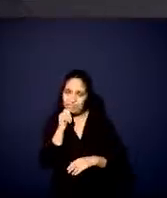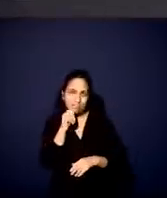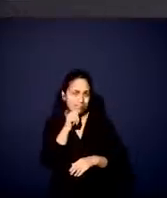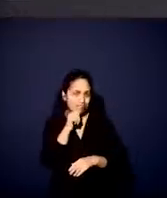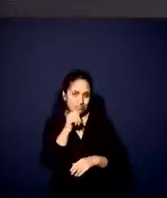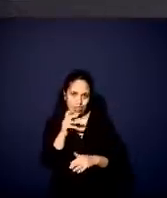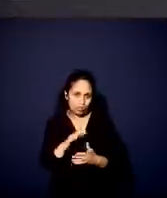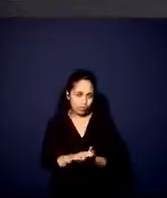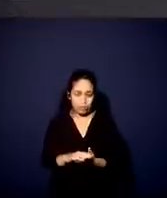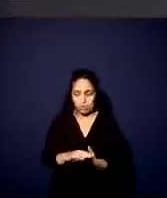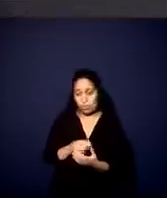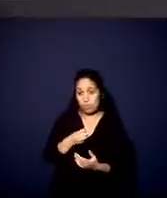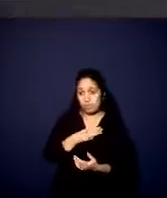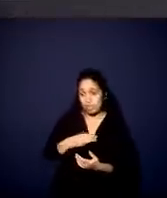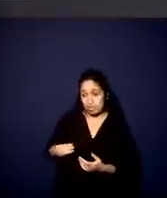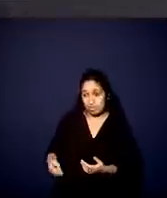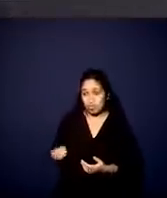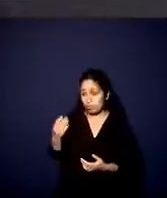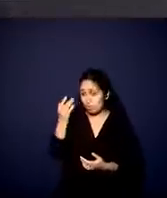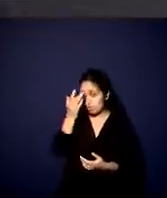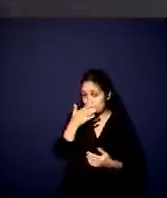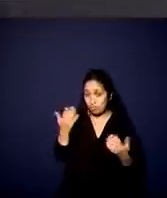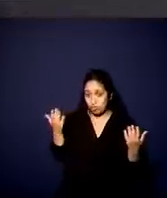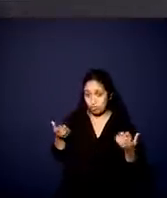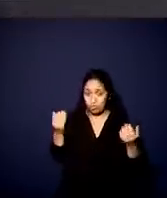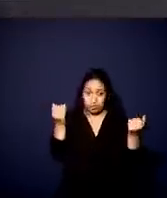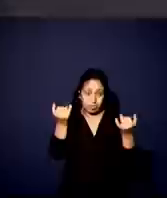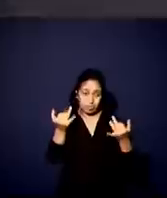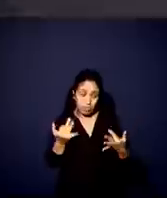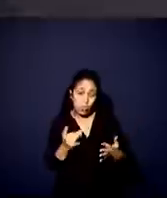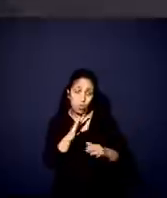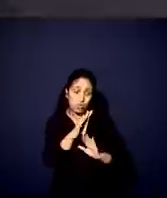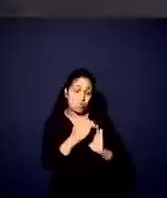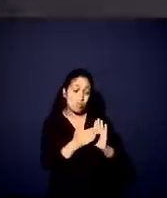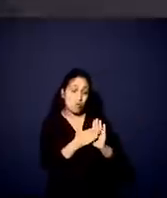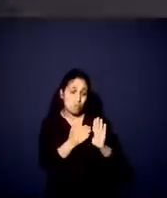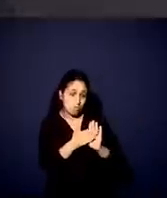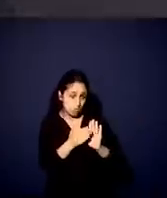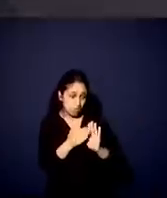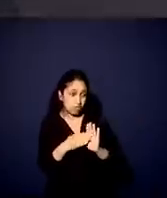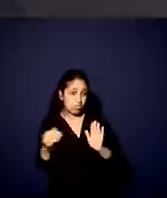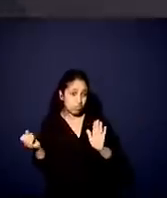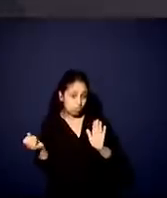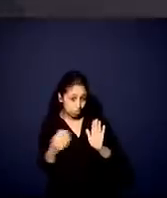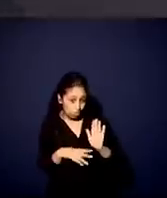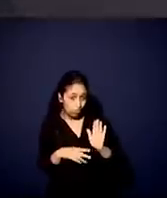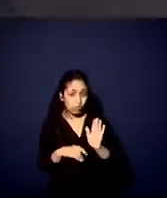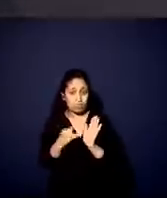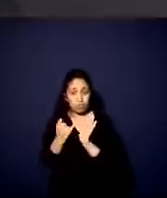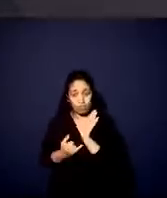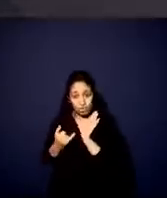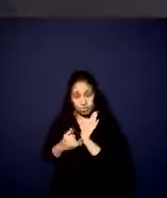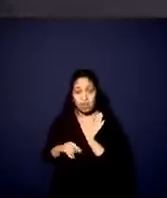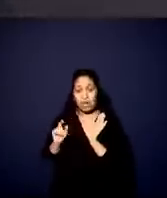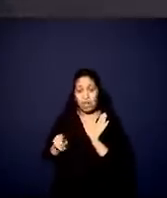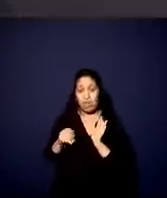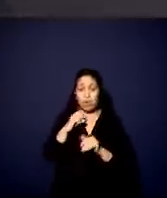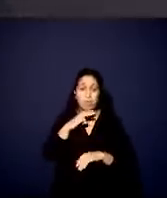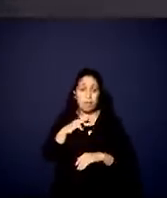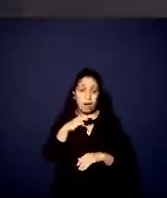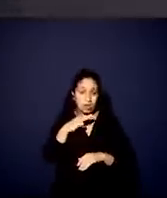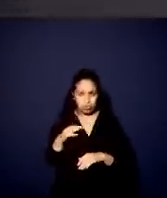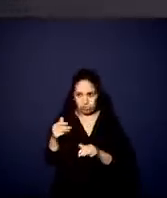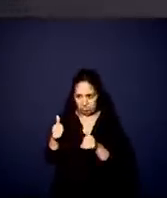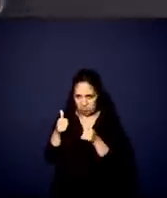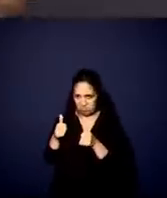o ministro hoje até adiantou um pouco que a gente vai ter uma proposta de novo acabar os fiscal em março O que é positivo mas